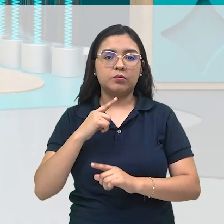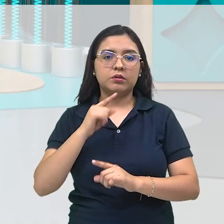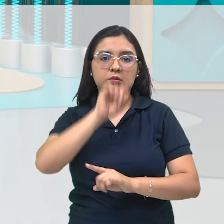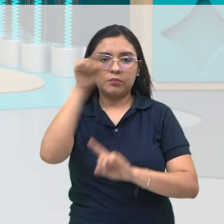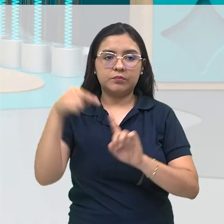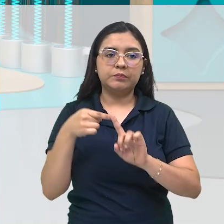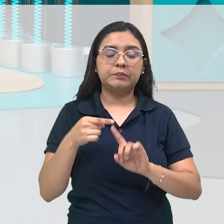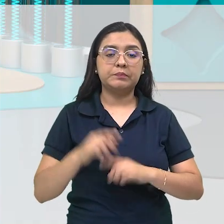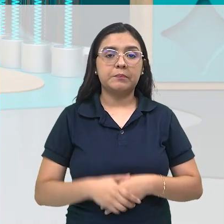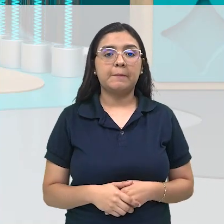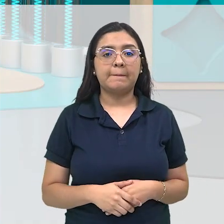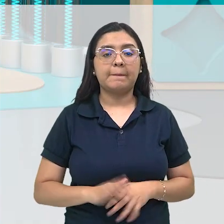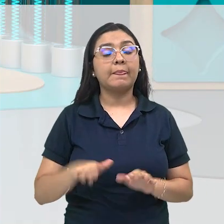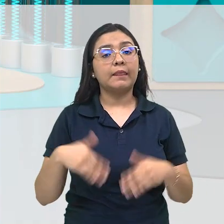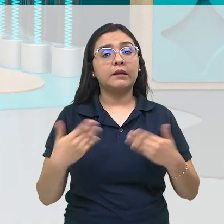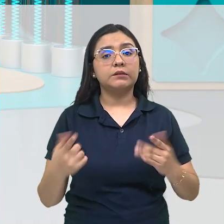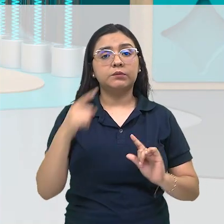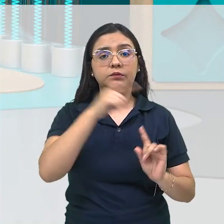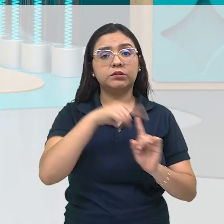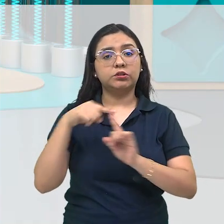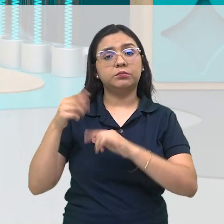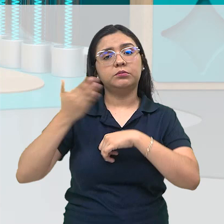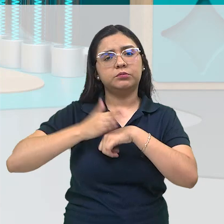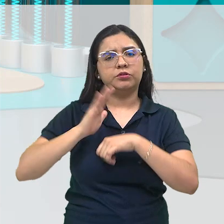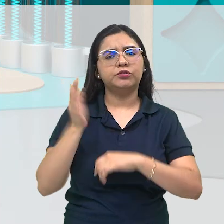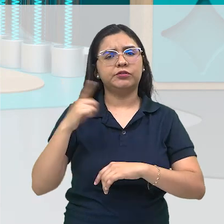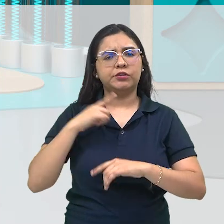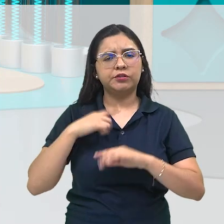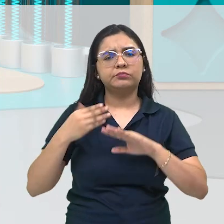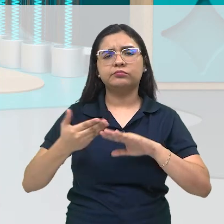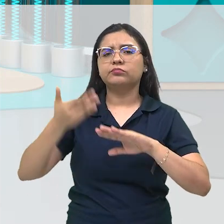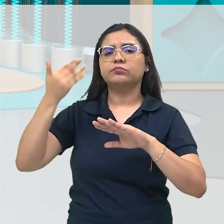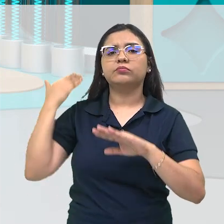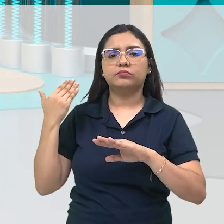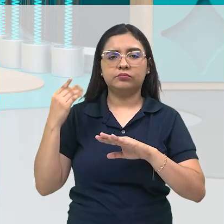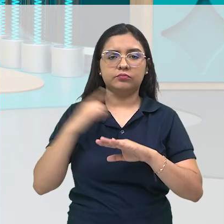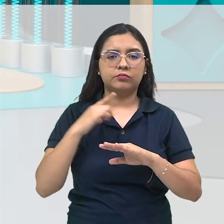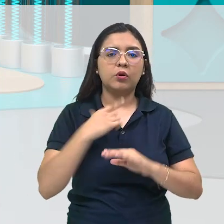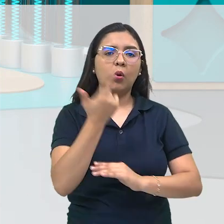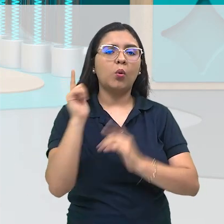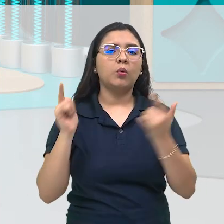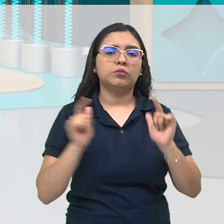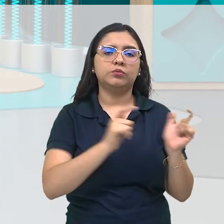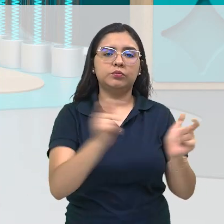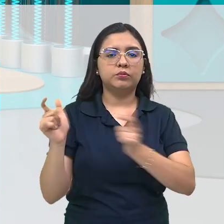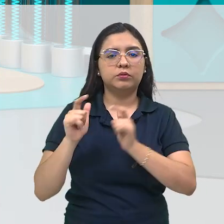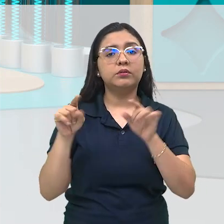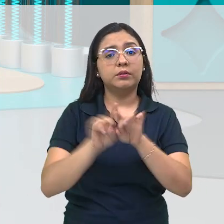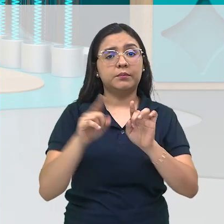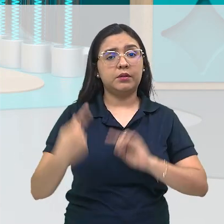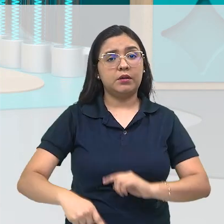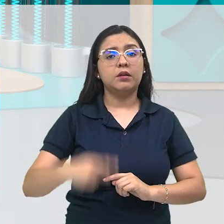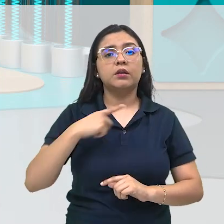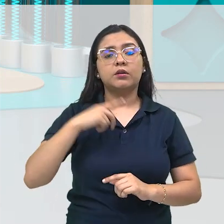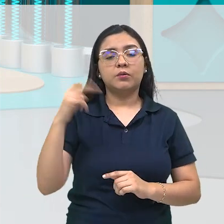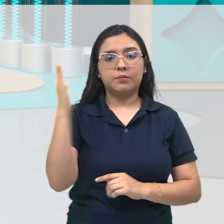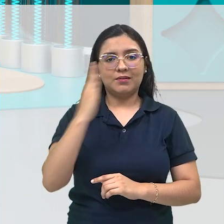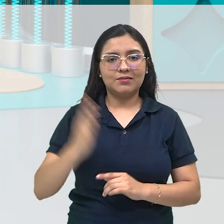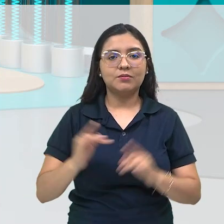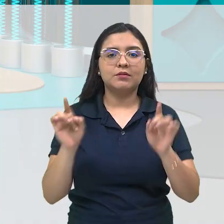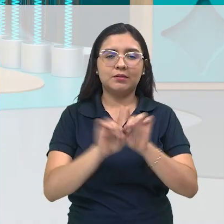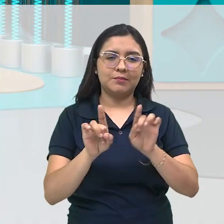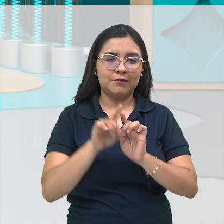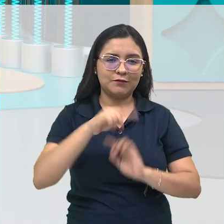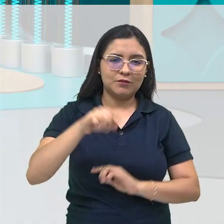alvo. Então, esse tipo de prática já existia em muitos outros lugares, inclusive aqui no Brasil.